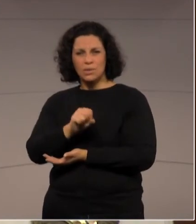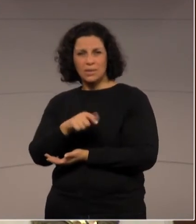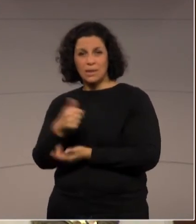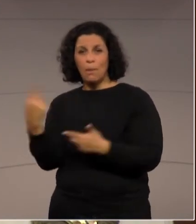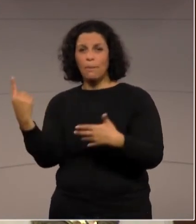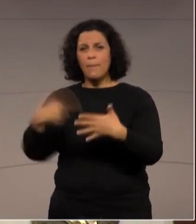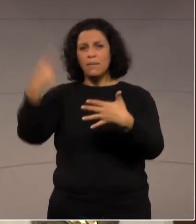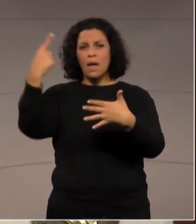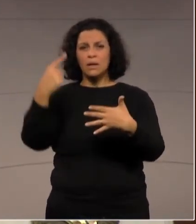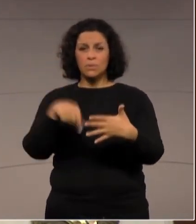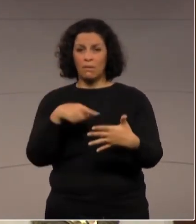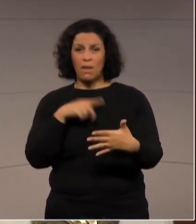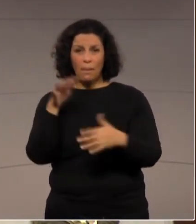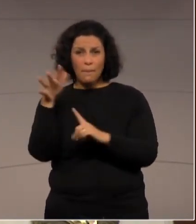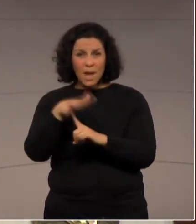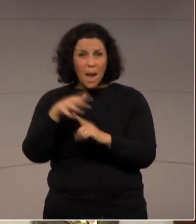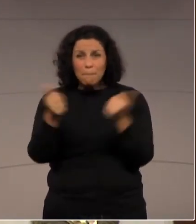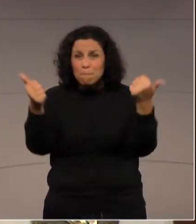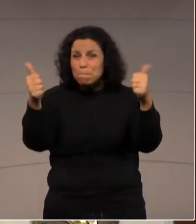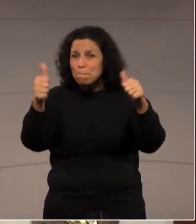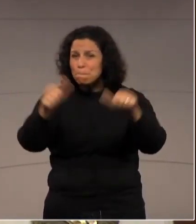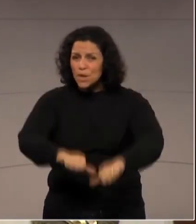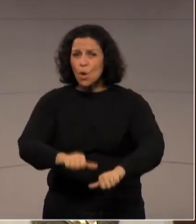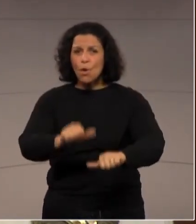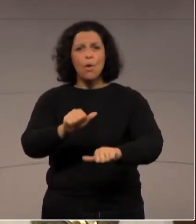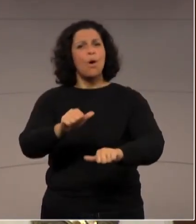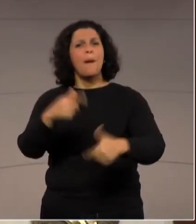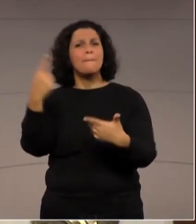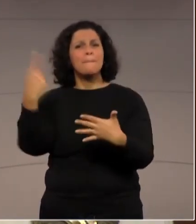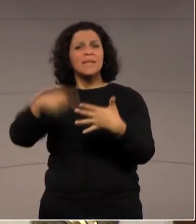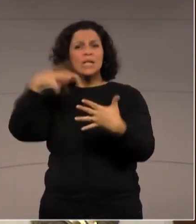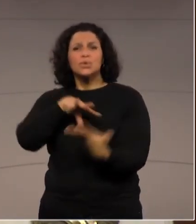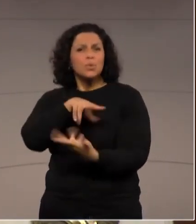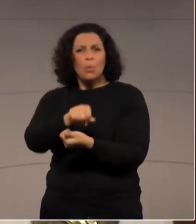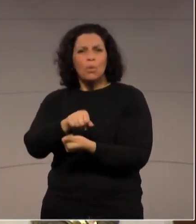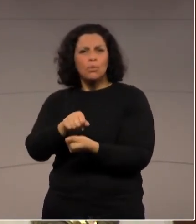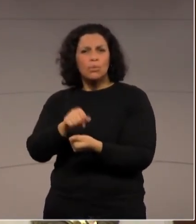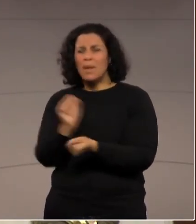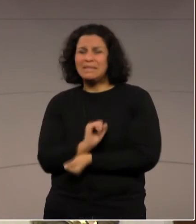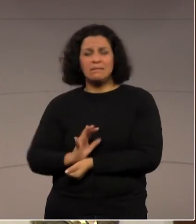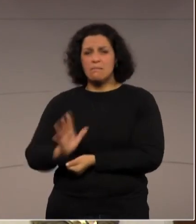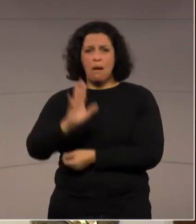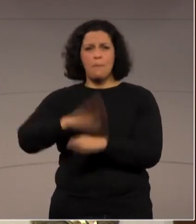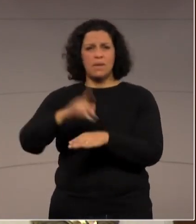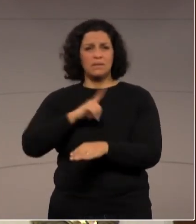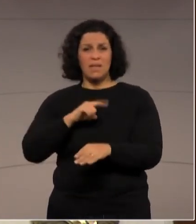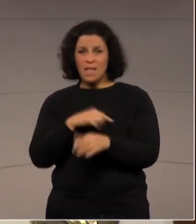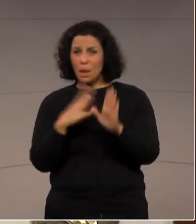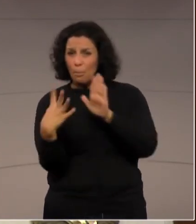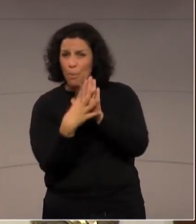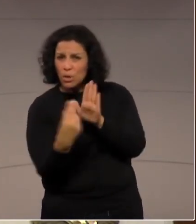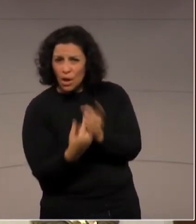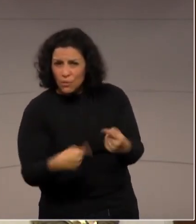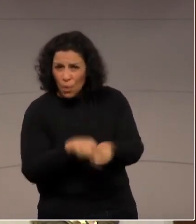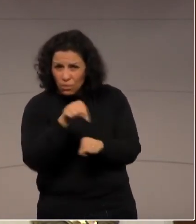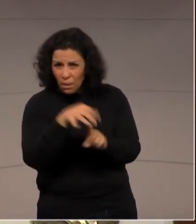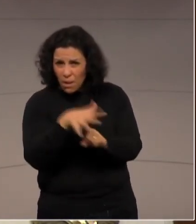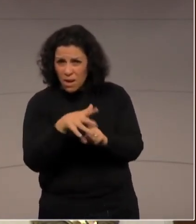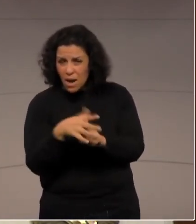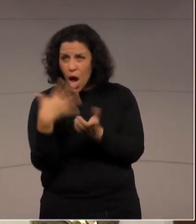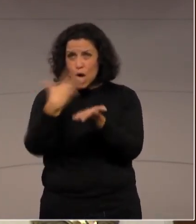pedágio paraná tem o pior sistema de pedágio do mundo e mais caro esse modelo deve se repetir para lugar